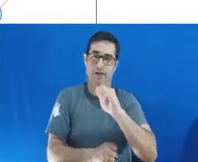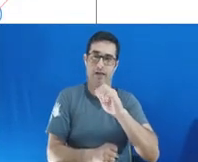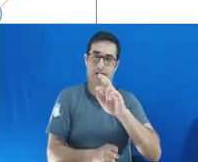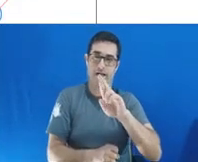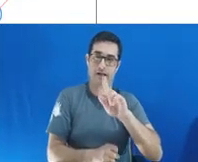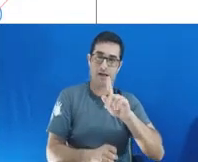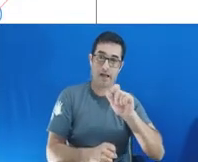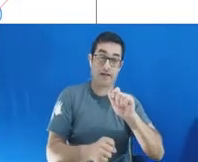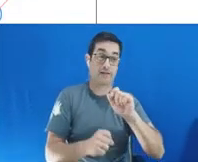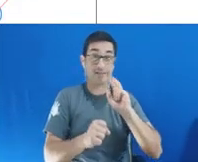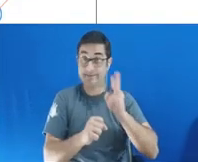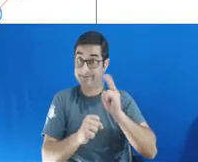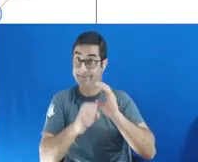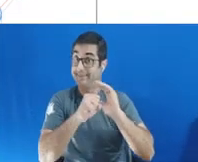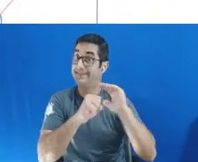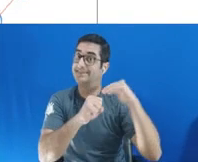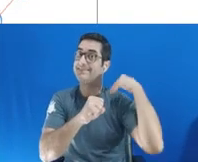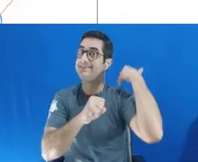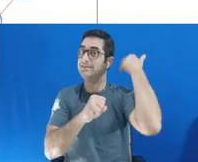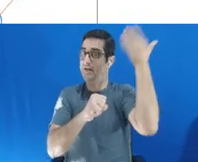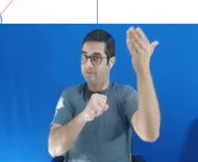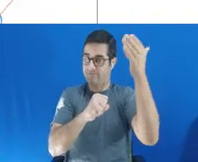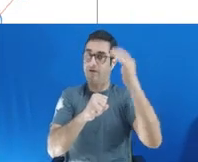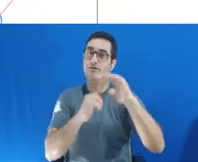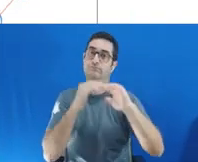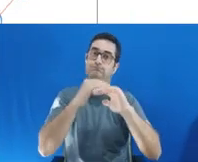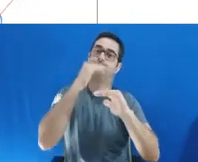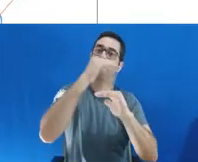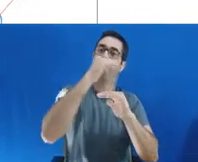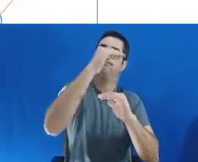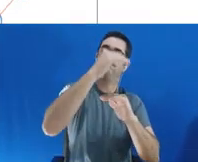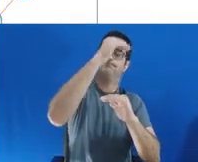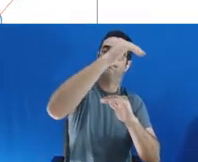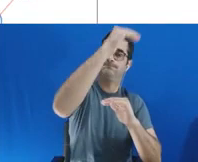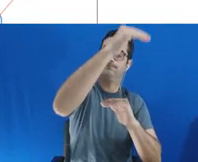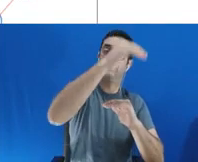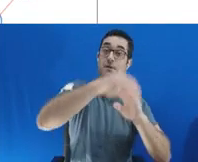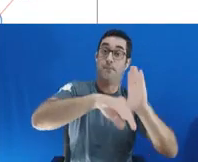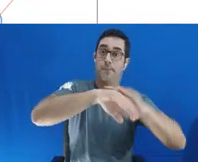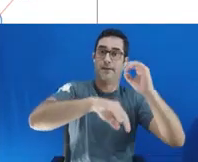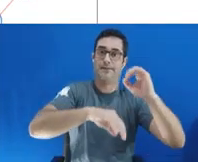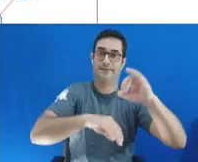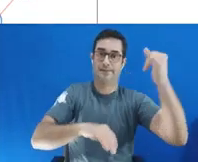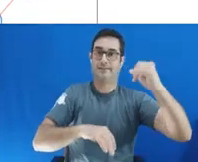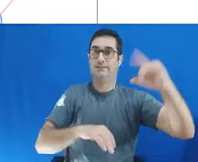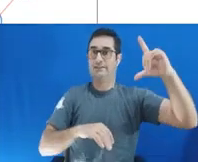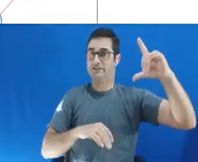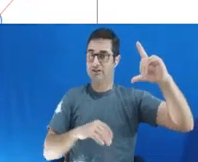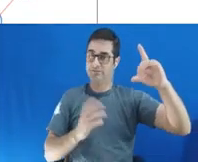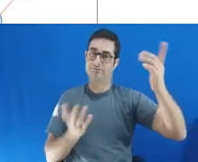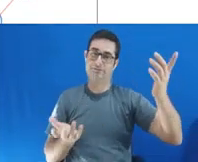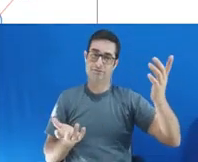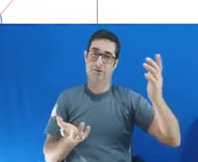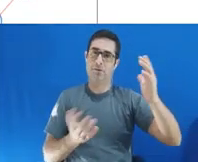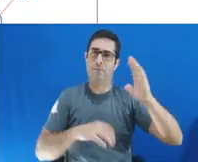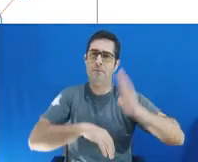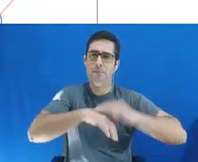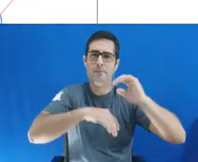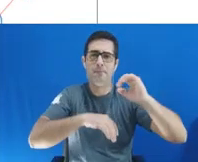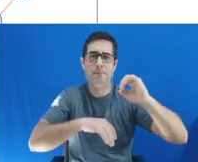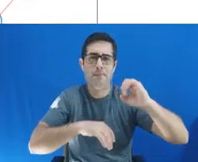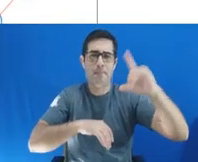elétrons mais externos, em específico para o elétron mais energético. Então, aquele elétron